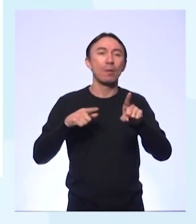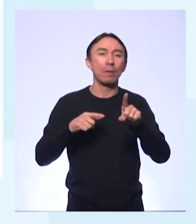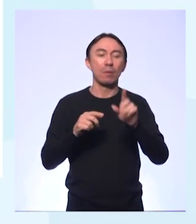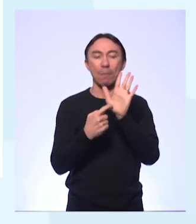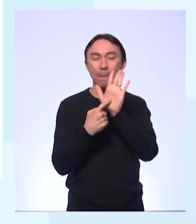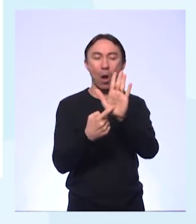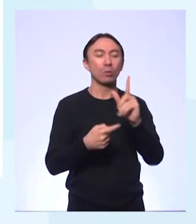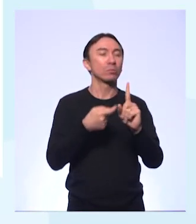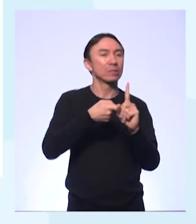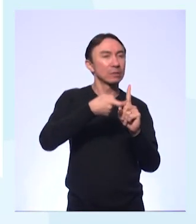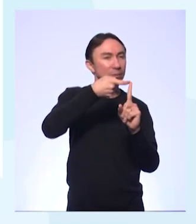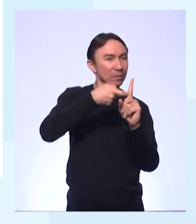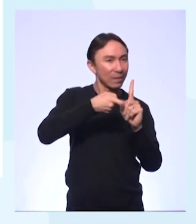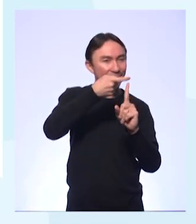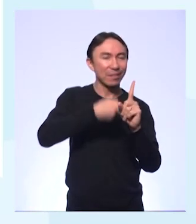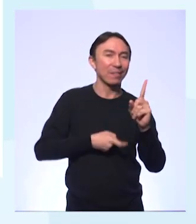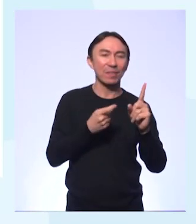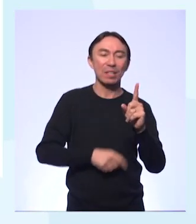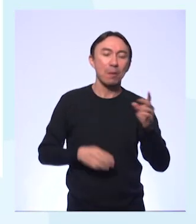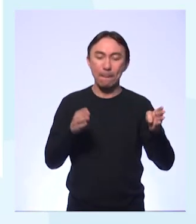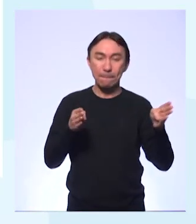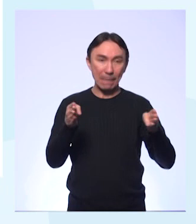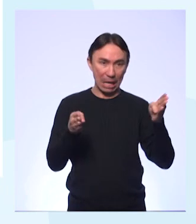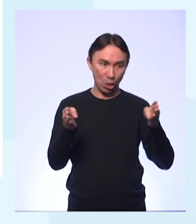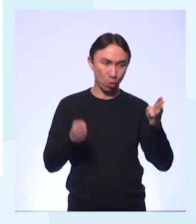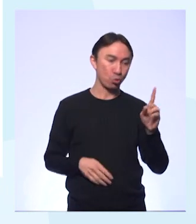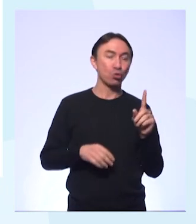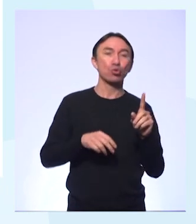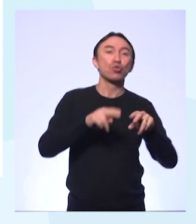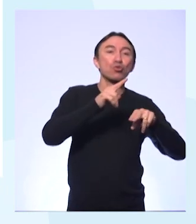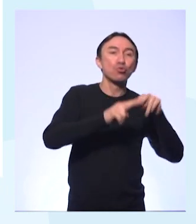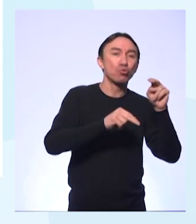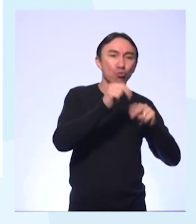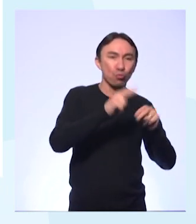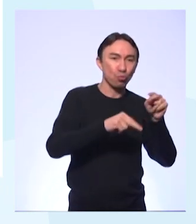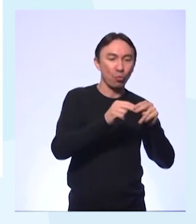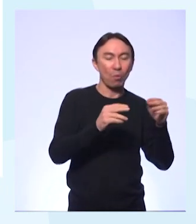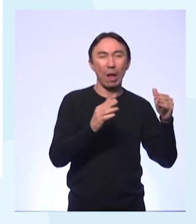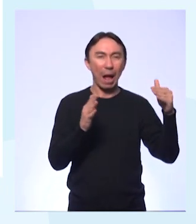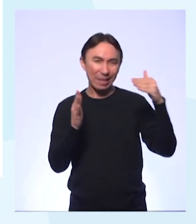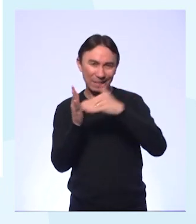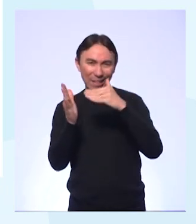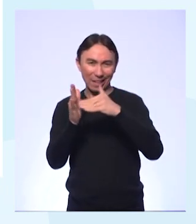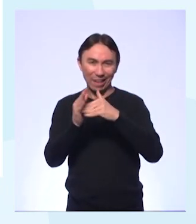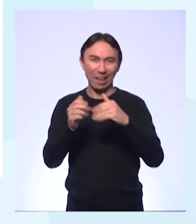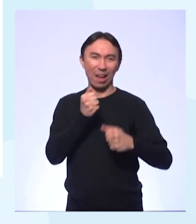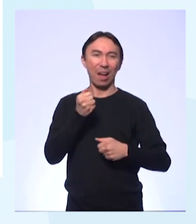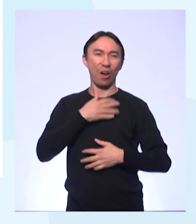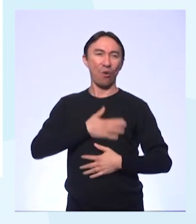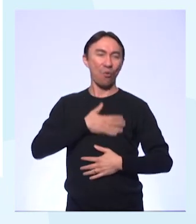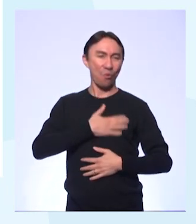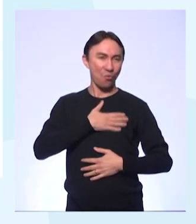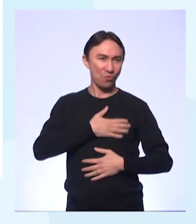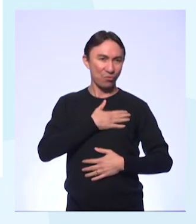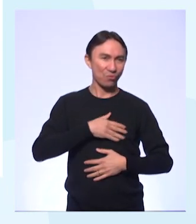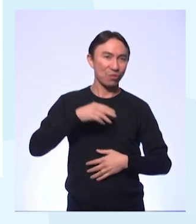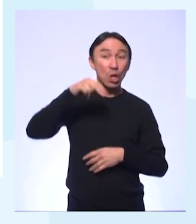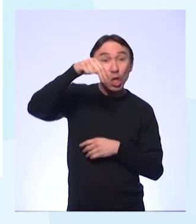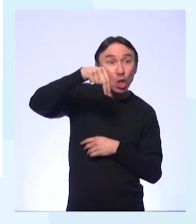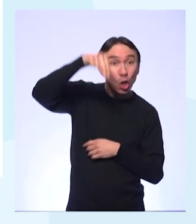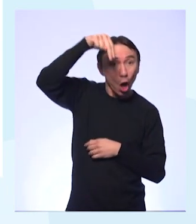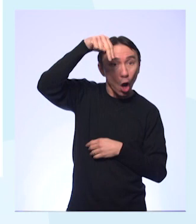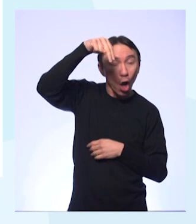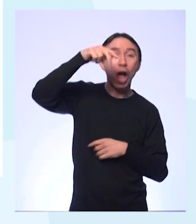junho a agosto, aí já norte, né, o hemisfério norte é verão, então a incidência de calor está mais